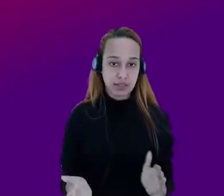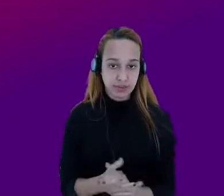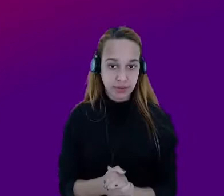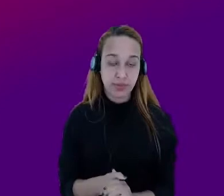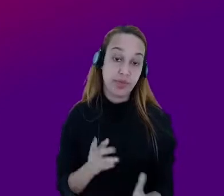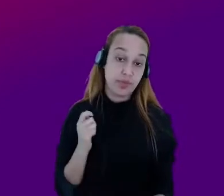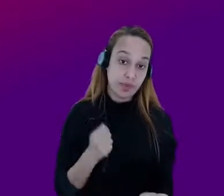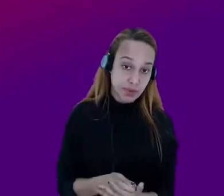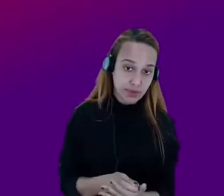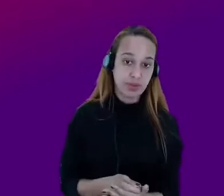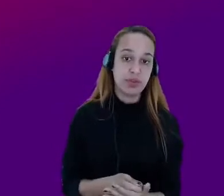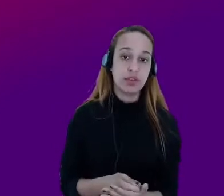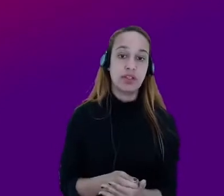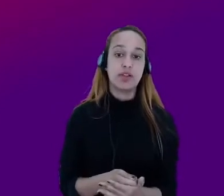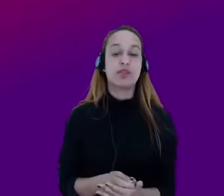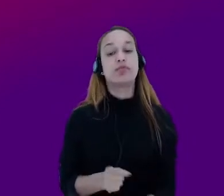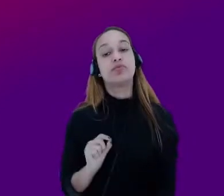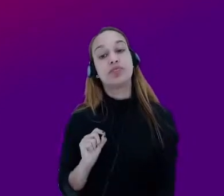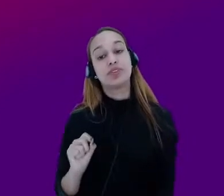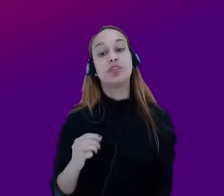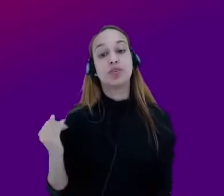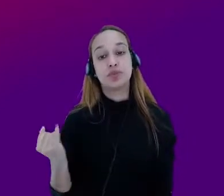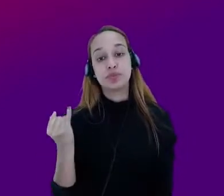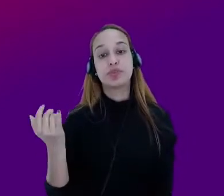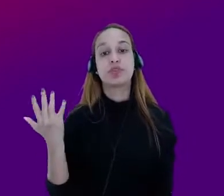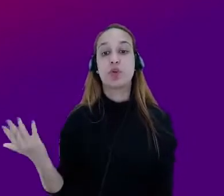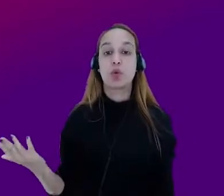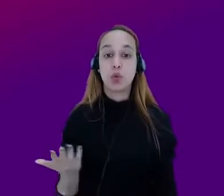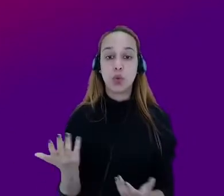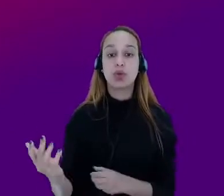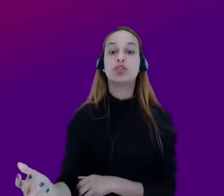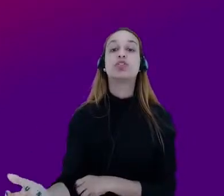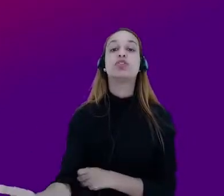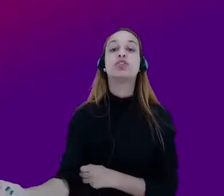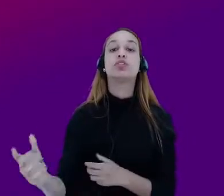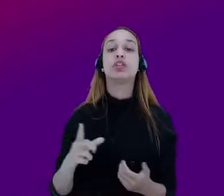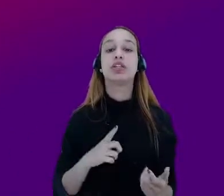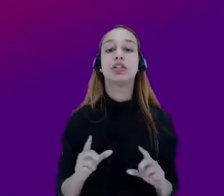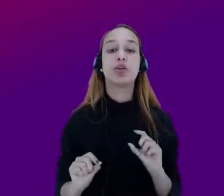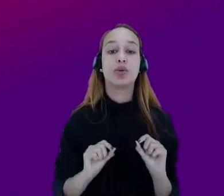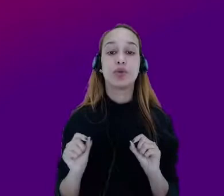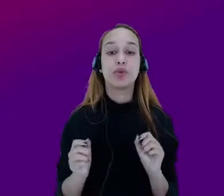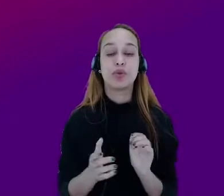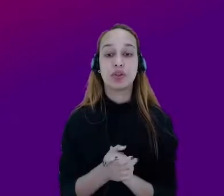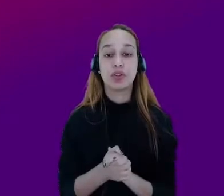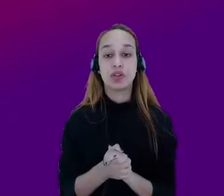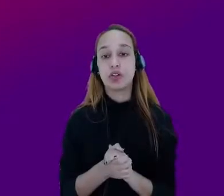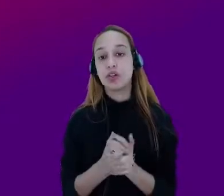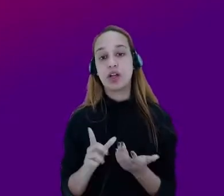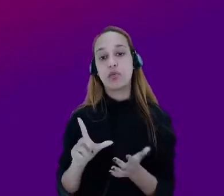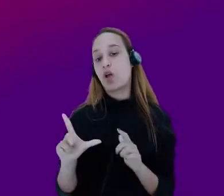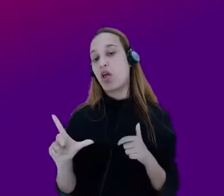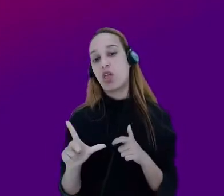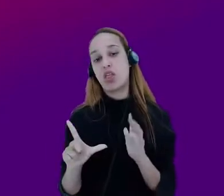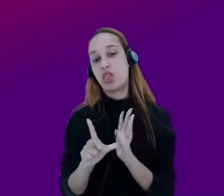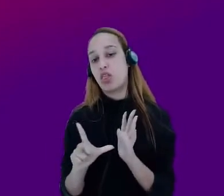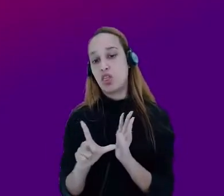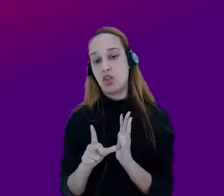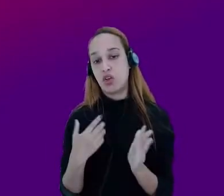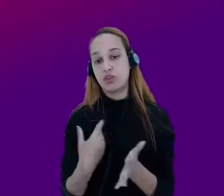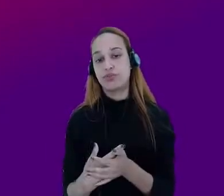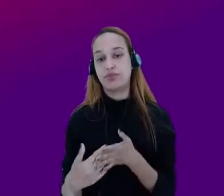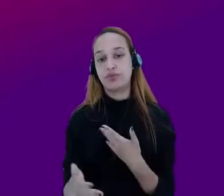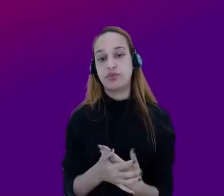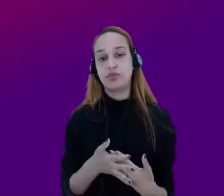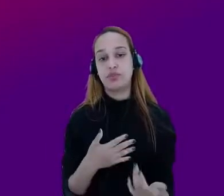pagamento é muito importante. Hoje você entra num e-commerce de loja, seja onde for, você vai lá e